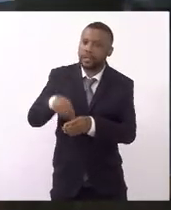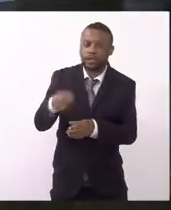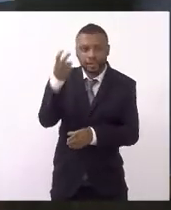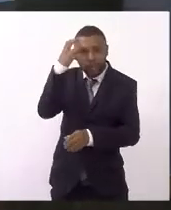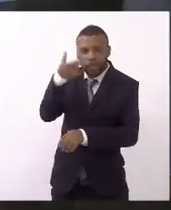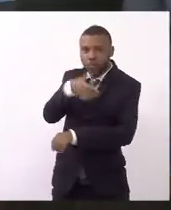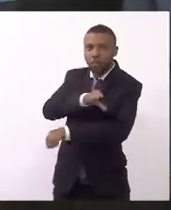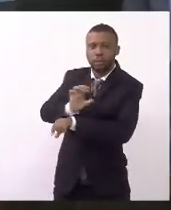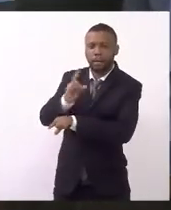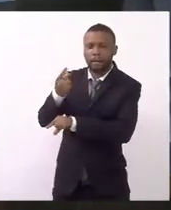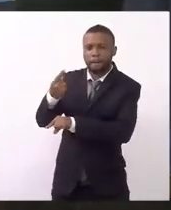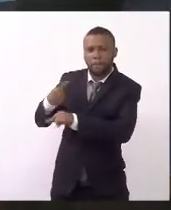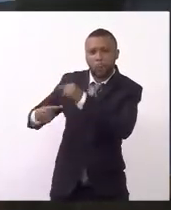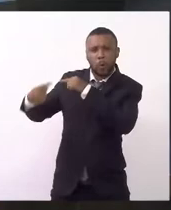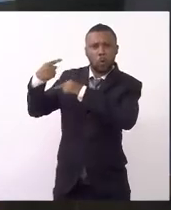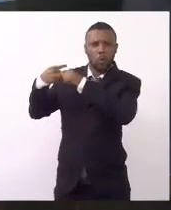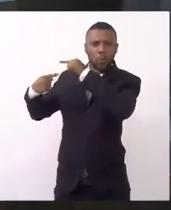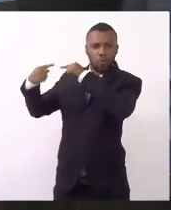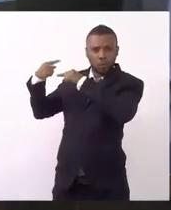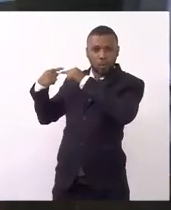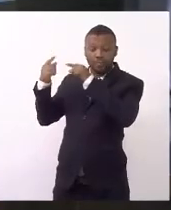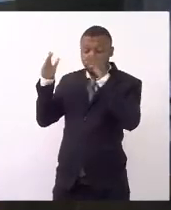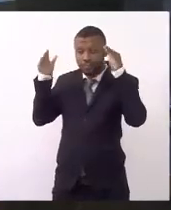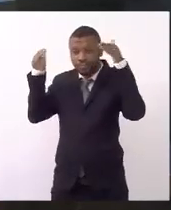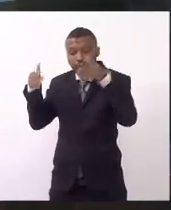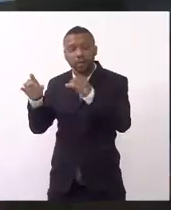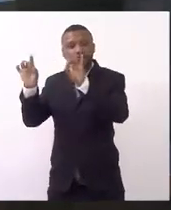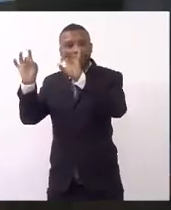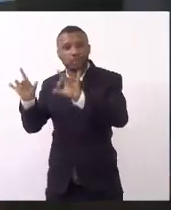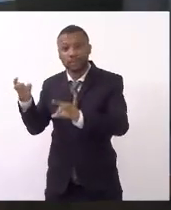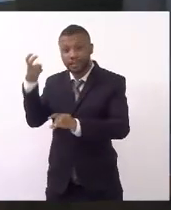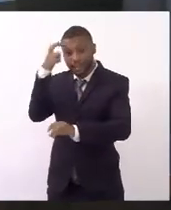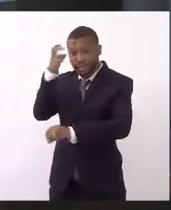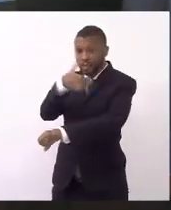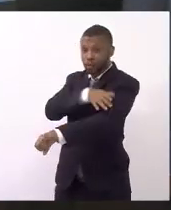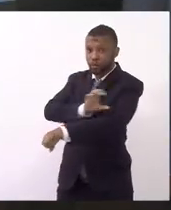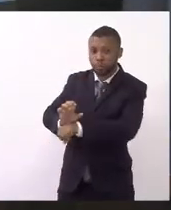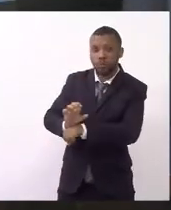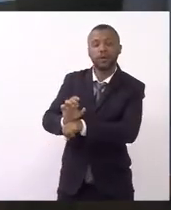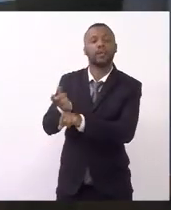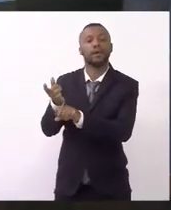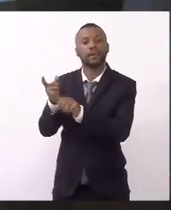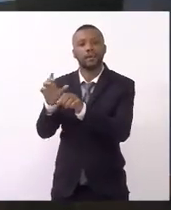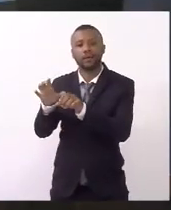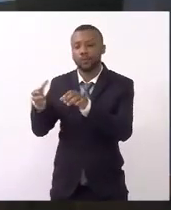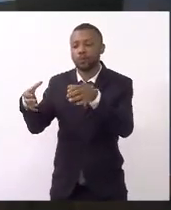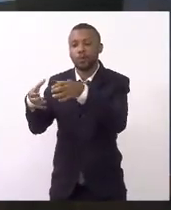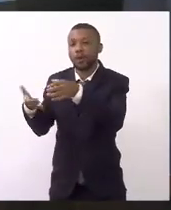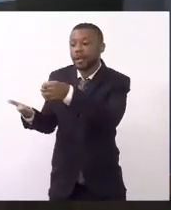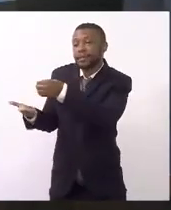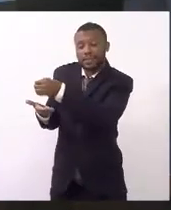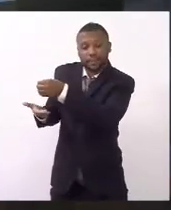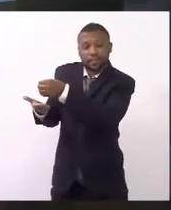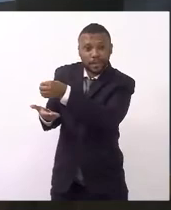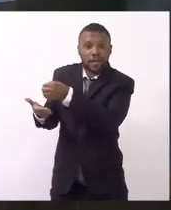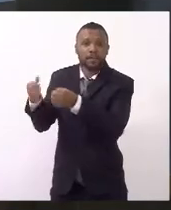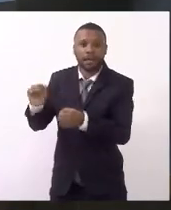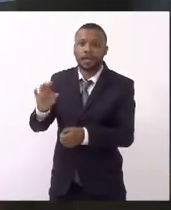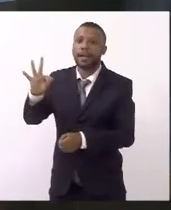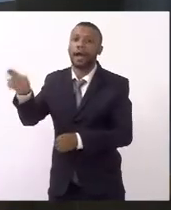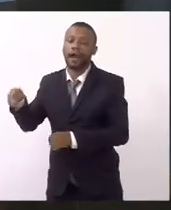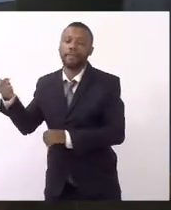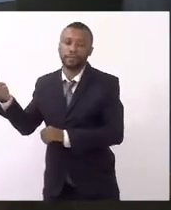ancestral e especial de das da cultura nas matrizes africanas